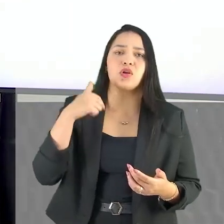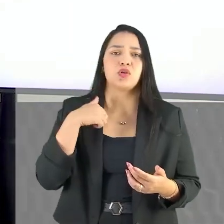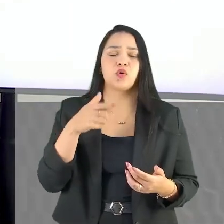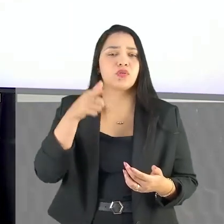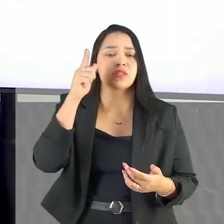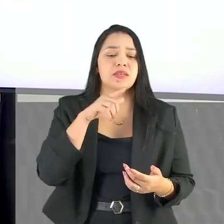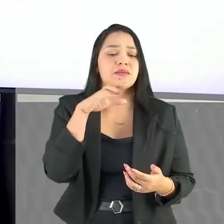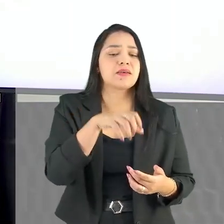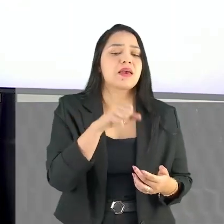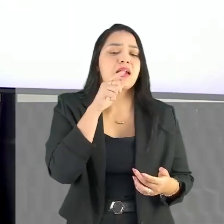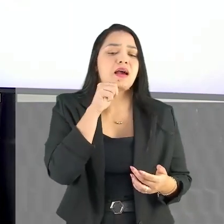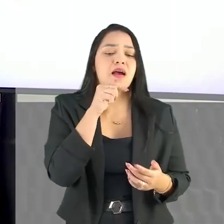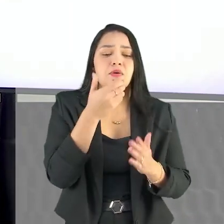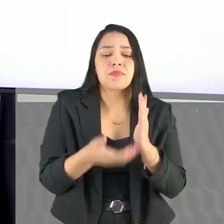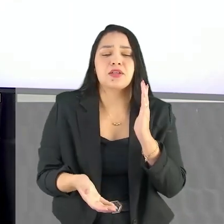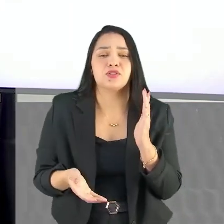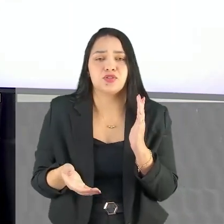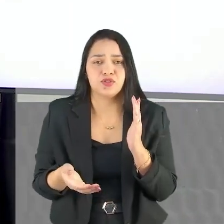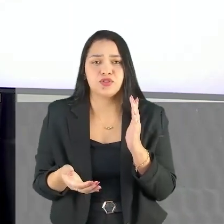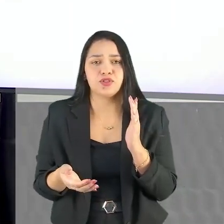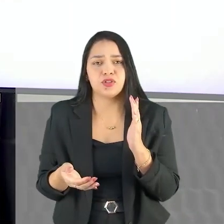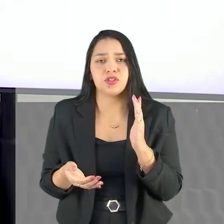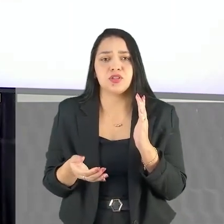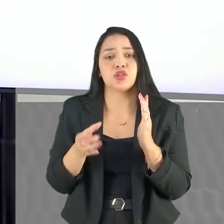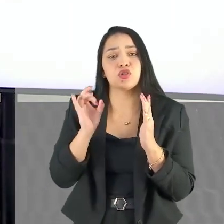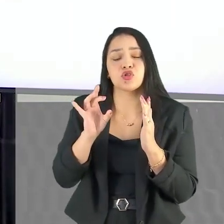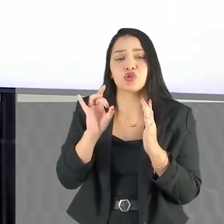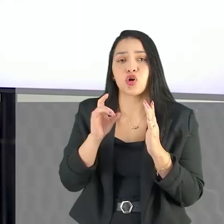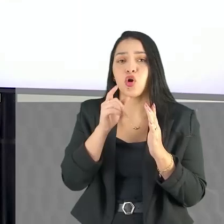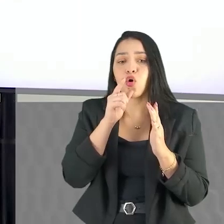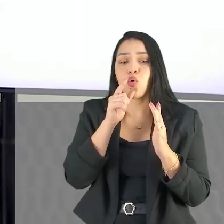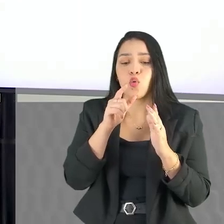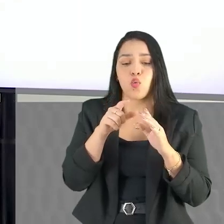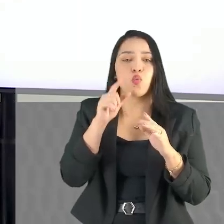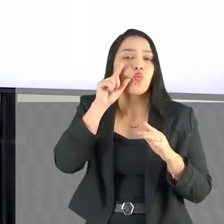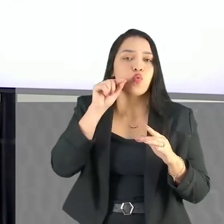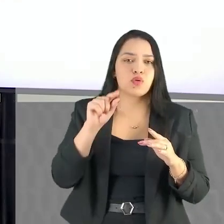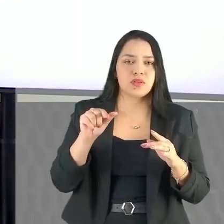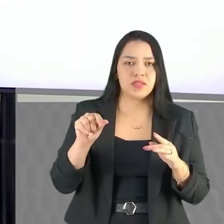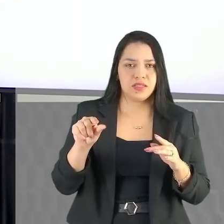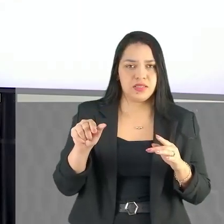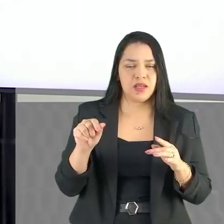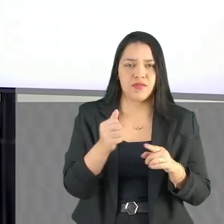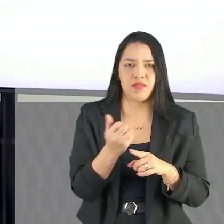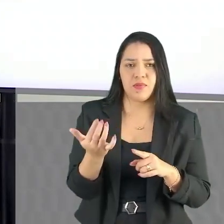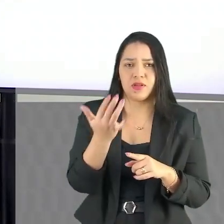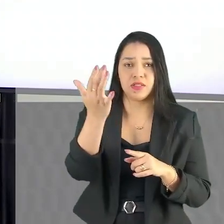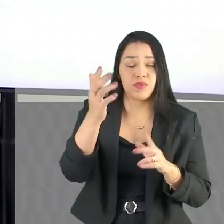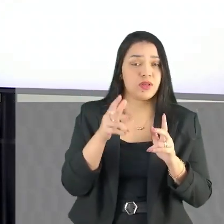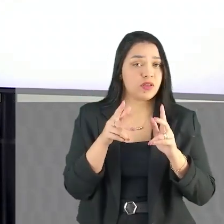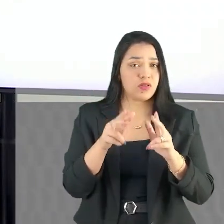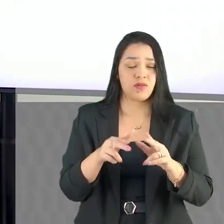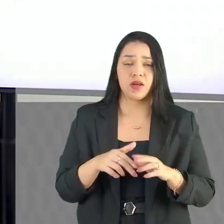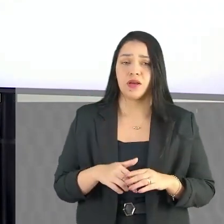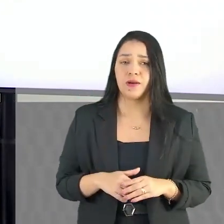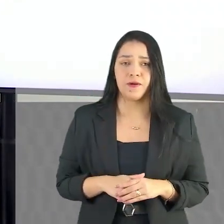recolher aquela água, eu perdi. E ficou o sal no fundo. Como na evaporação, a mesma coisa.